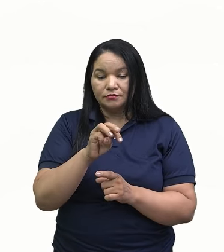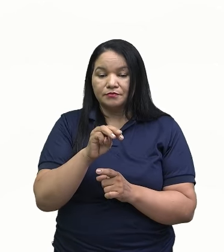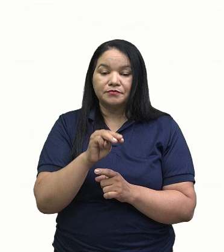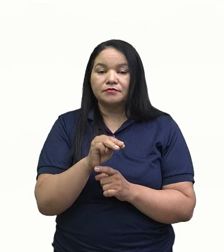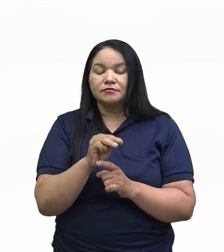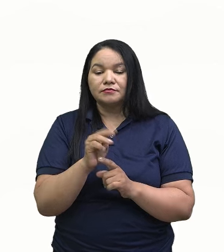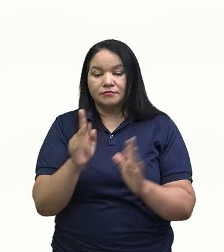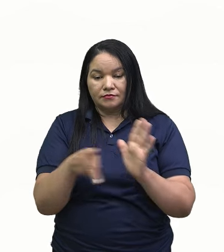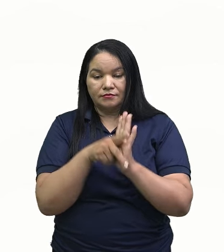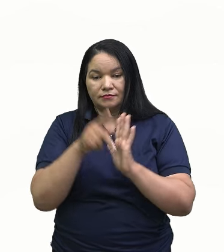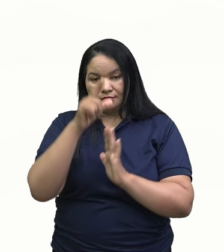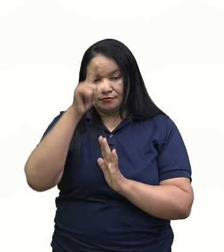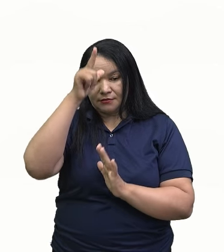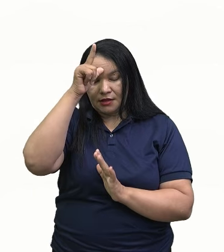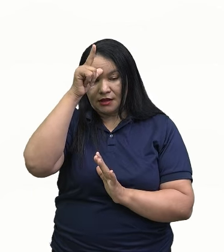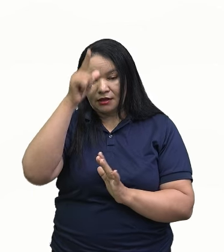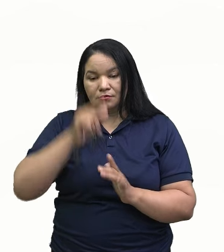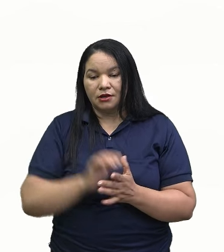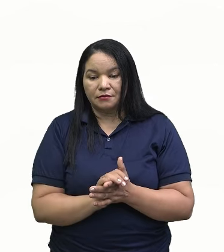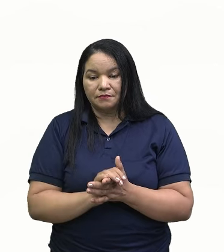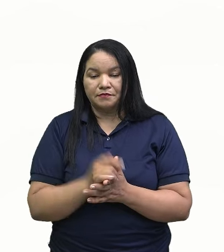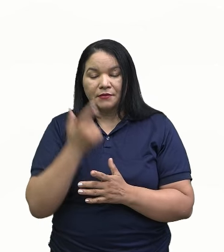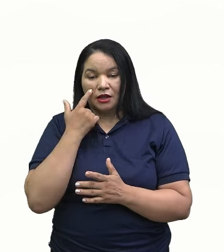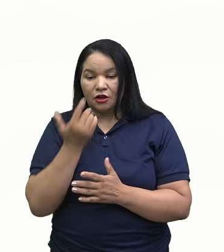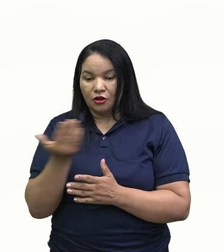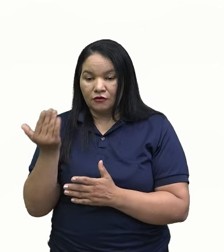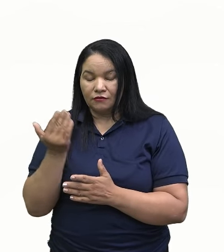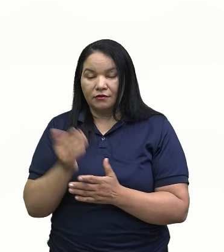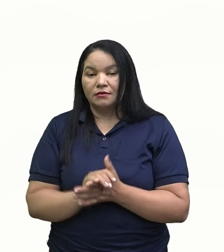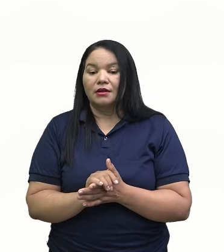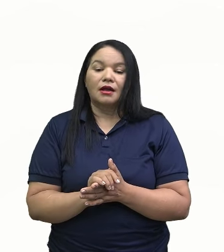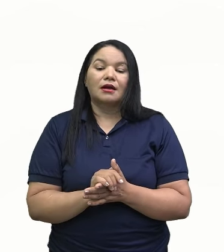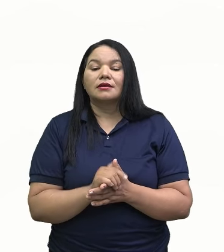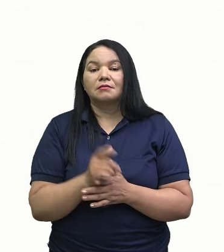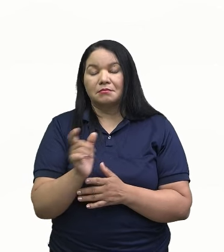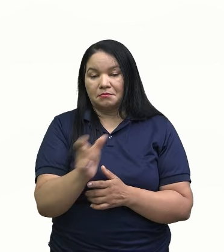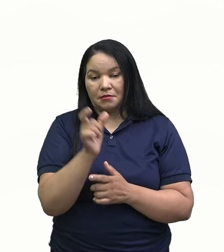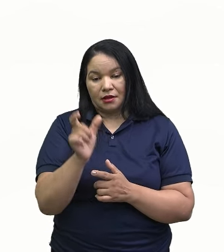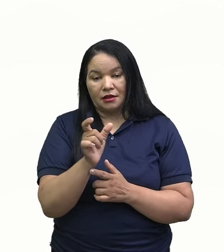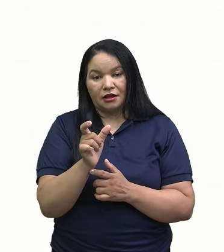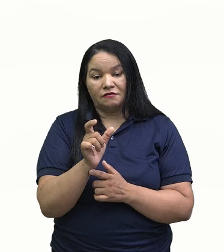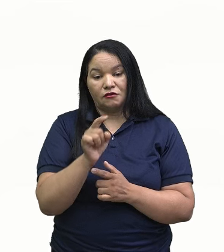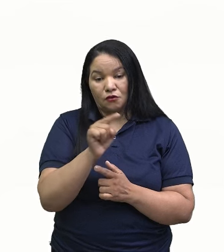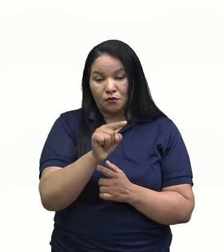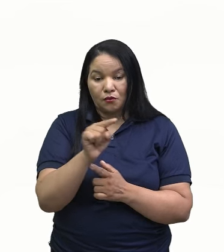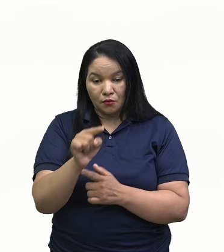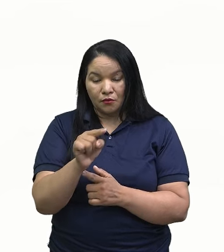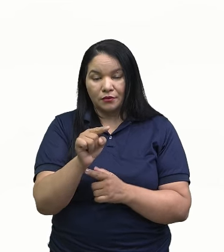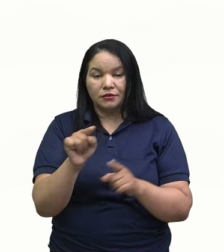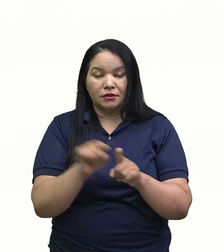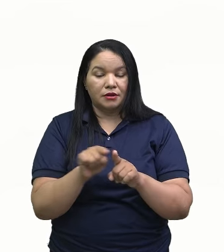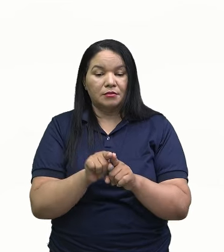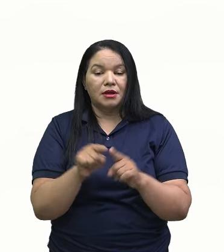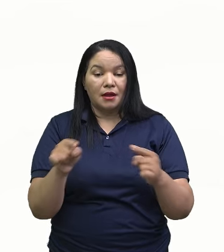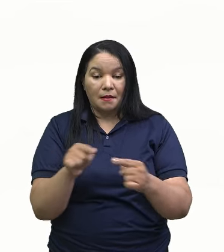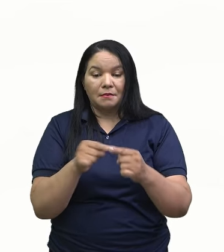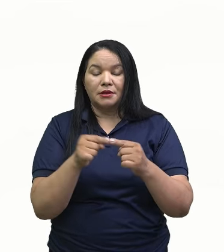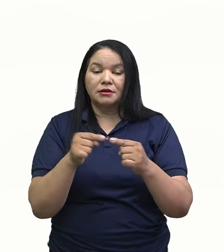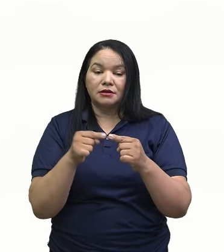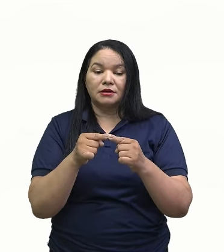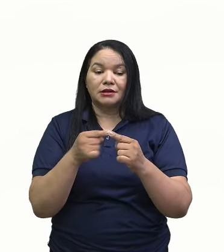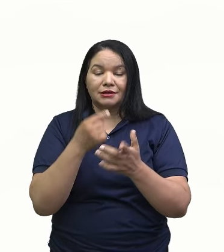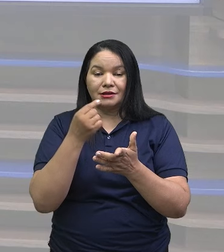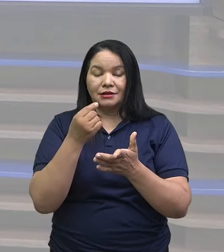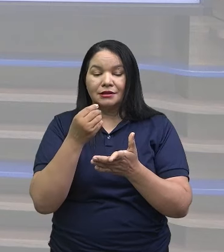origem alemã. E aí o que acontece? Por incrível que pareça, o trema tem as suas funcionalidades